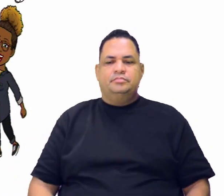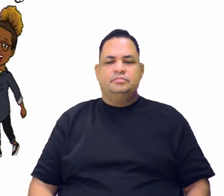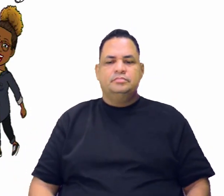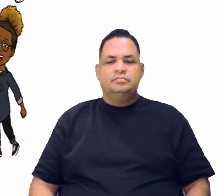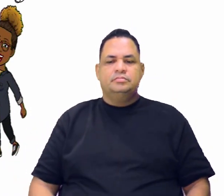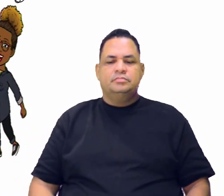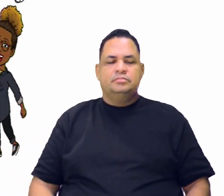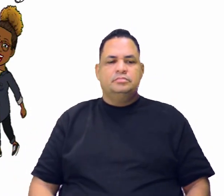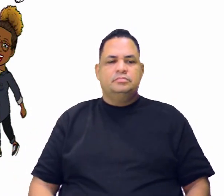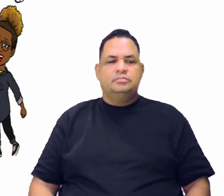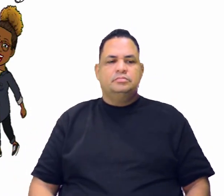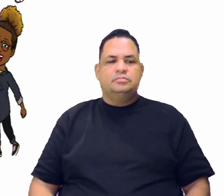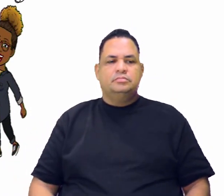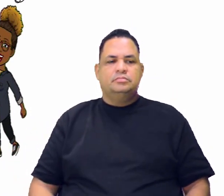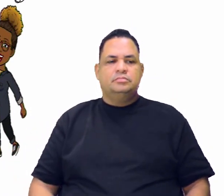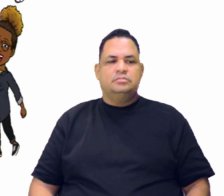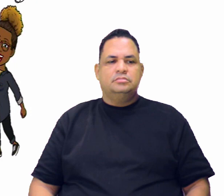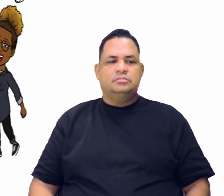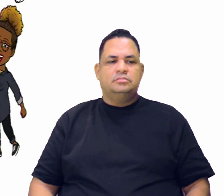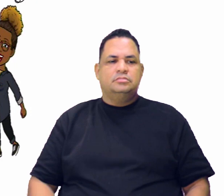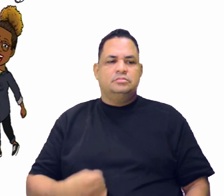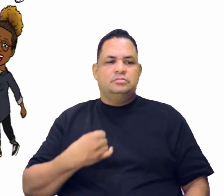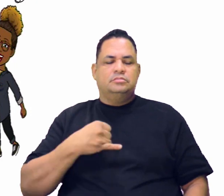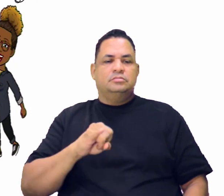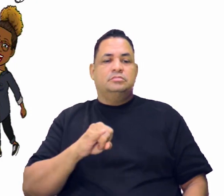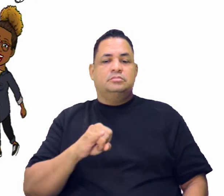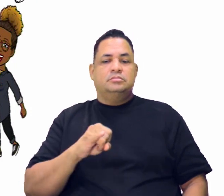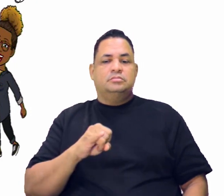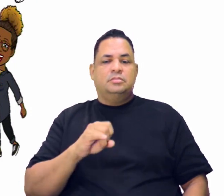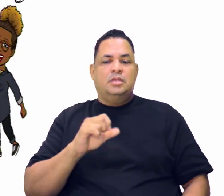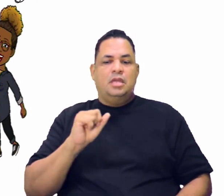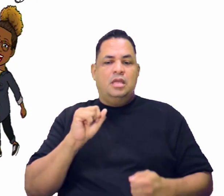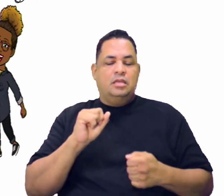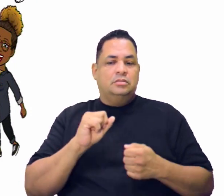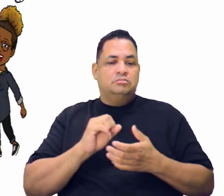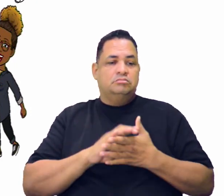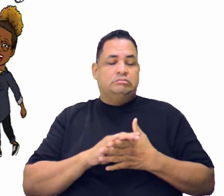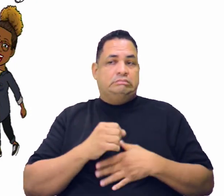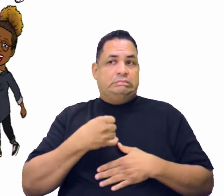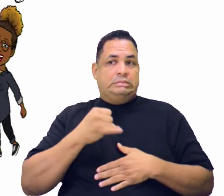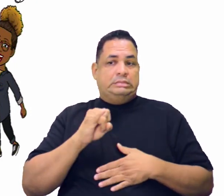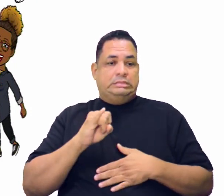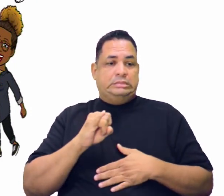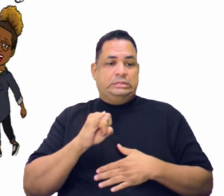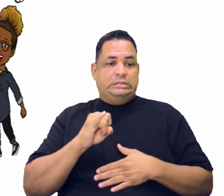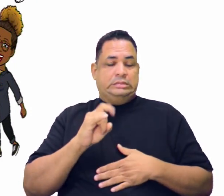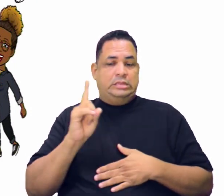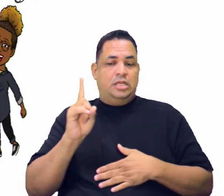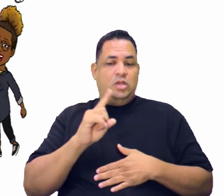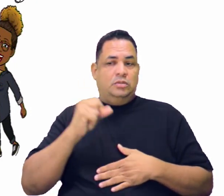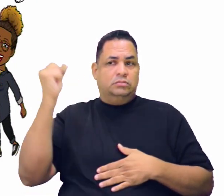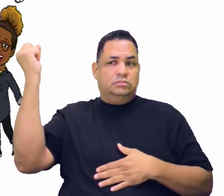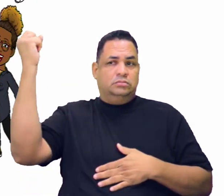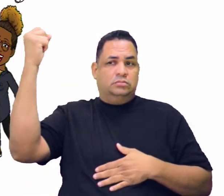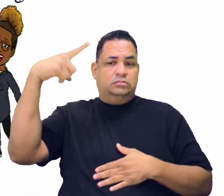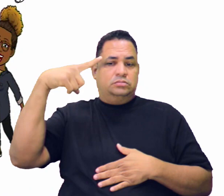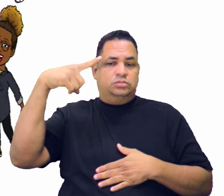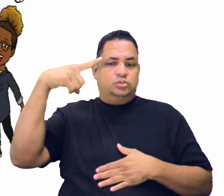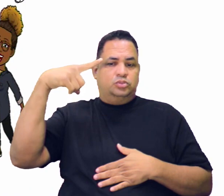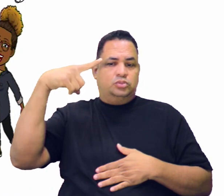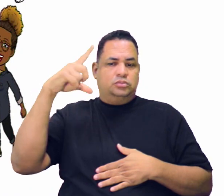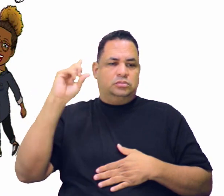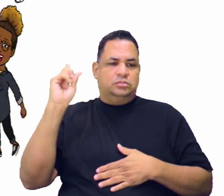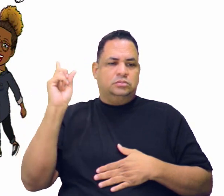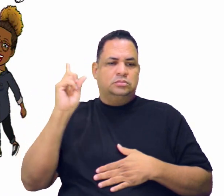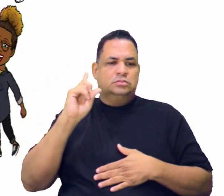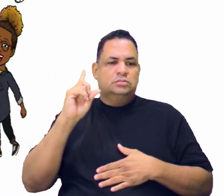Caso não faça sol, ó, nós não iremos à praia. Então, você troca